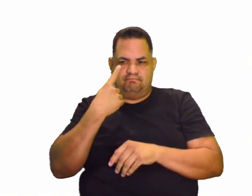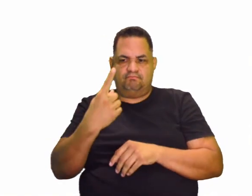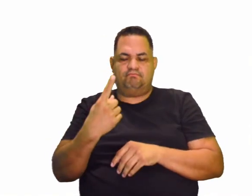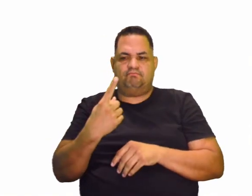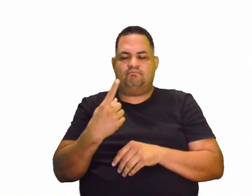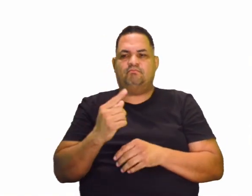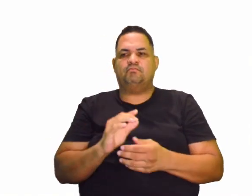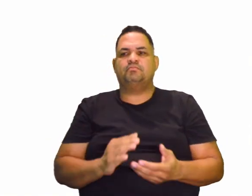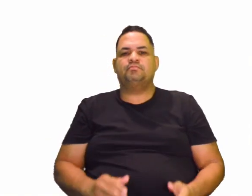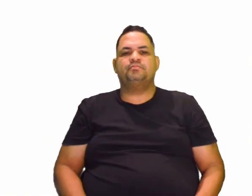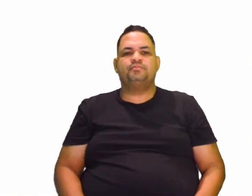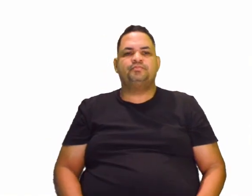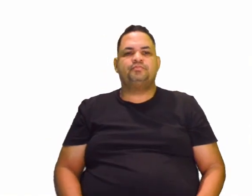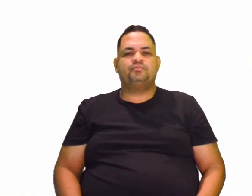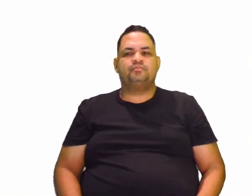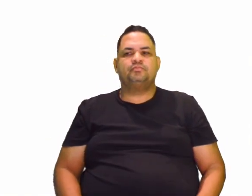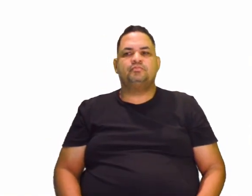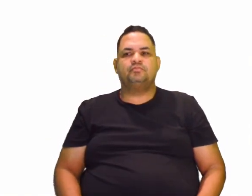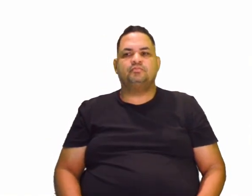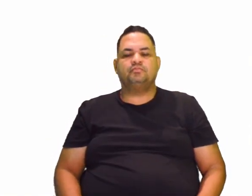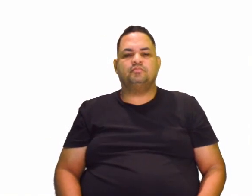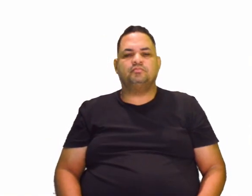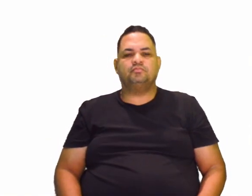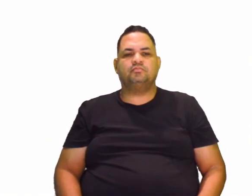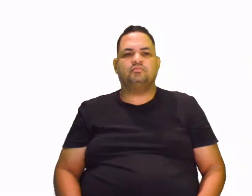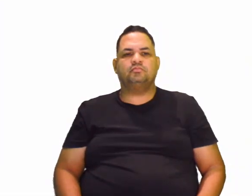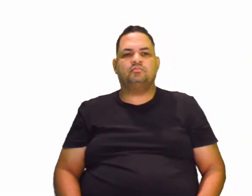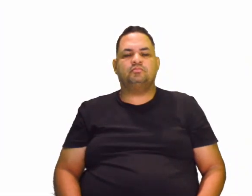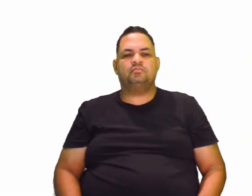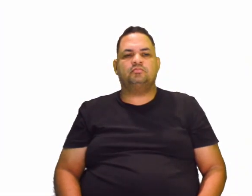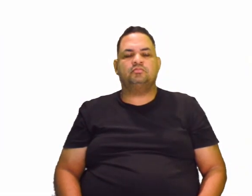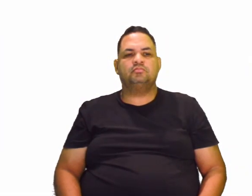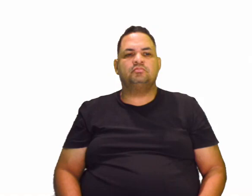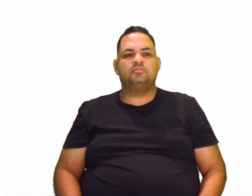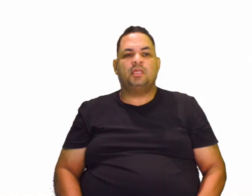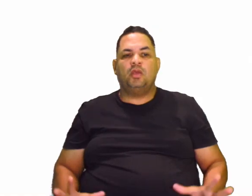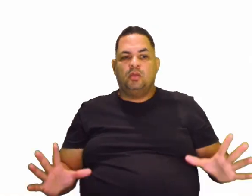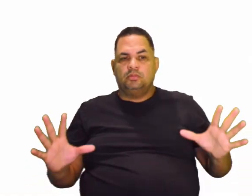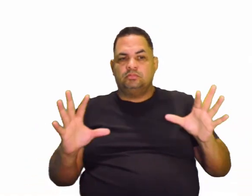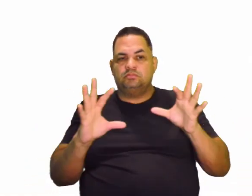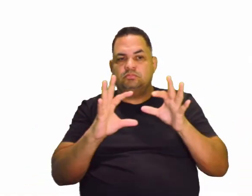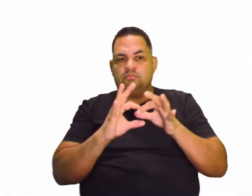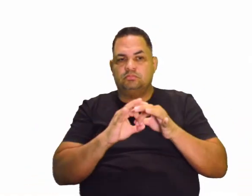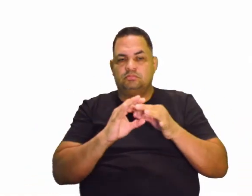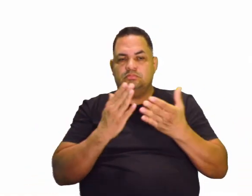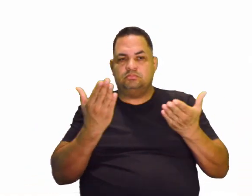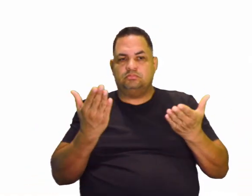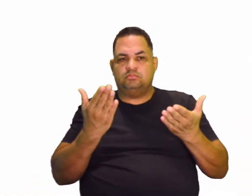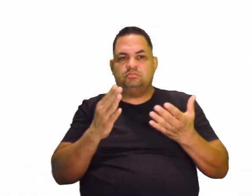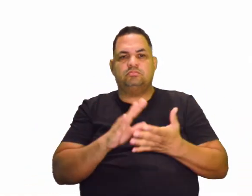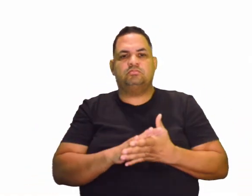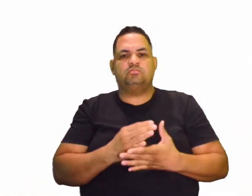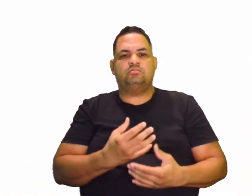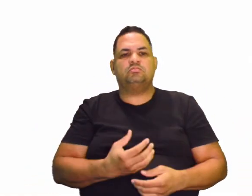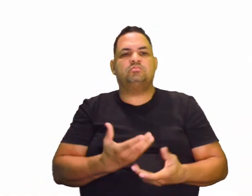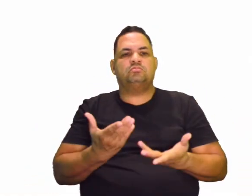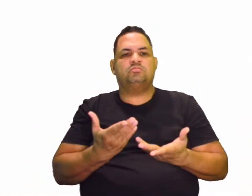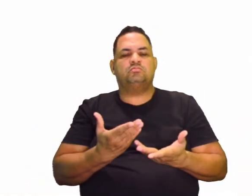aí da arte bizantina. Vamos fazer uma conexão então com